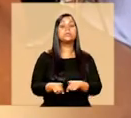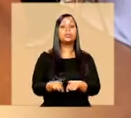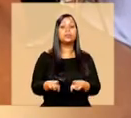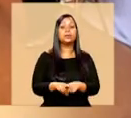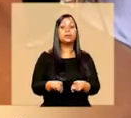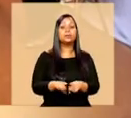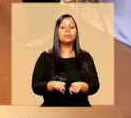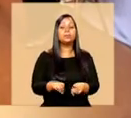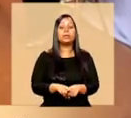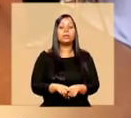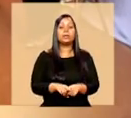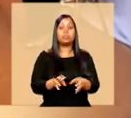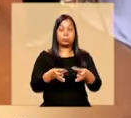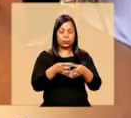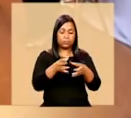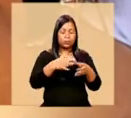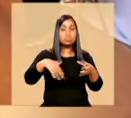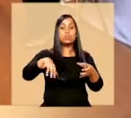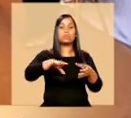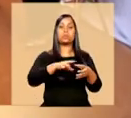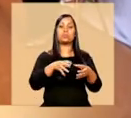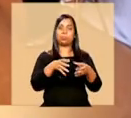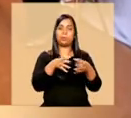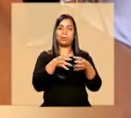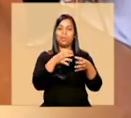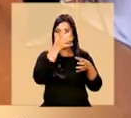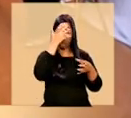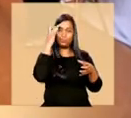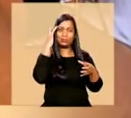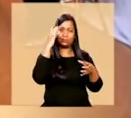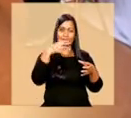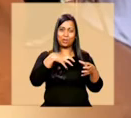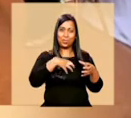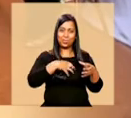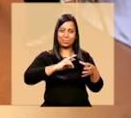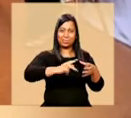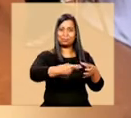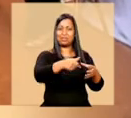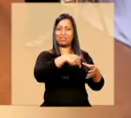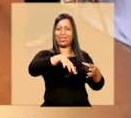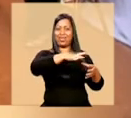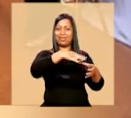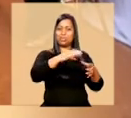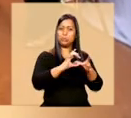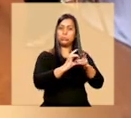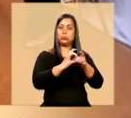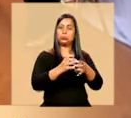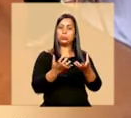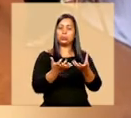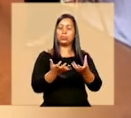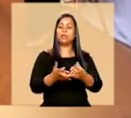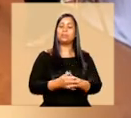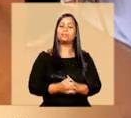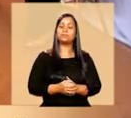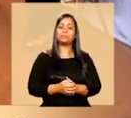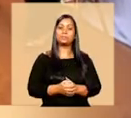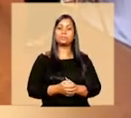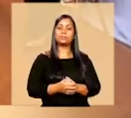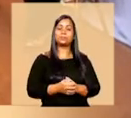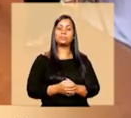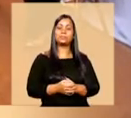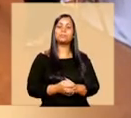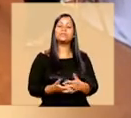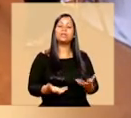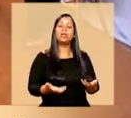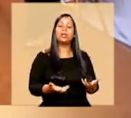também que acaba se formando meio que um clubinho dos transplantados, né? Eles gostam muito de estar juntos, de se frequentar. Você pode falar, né,